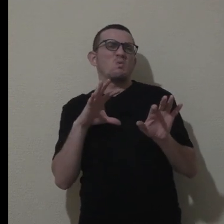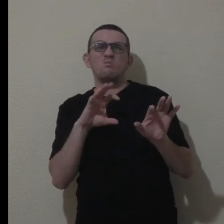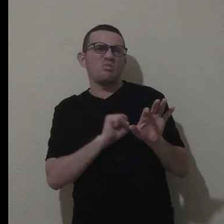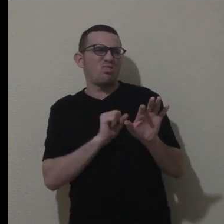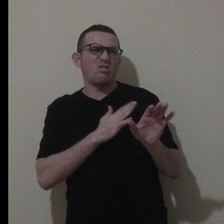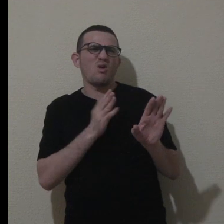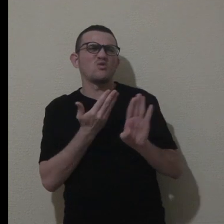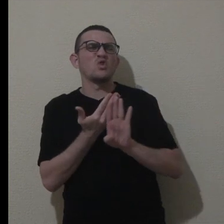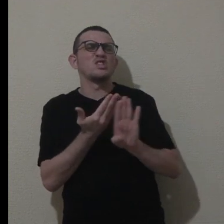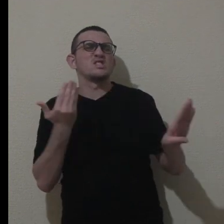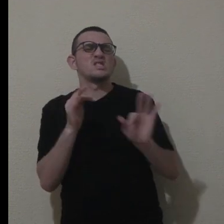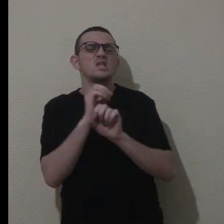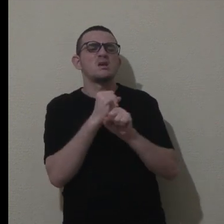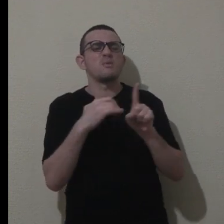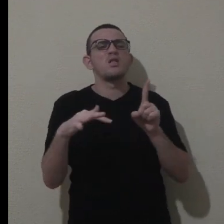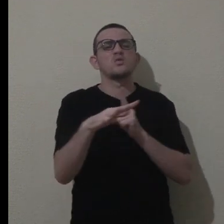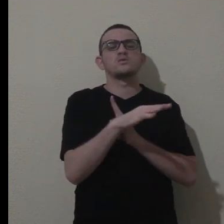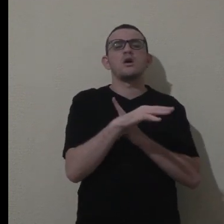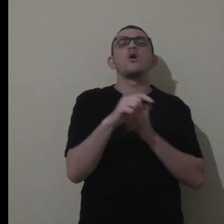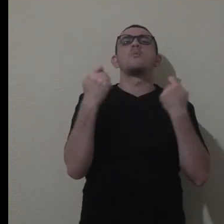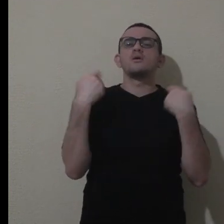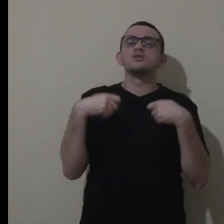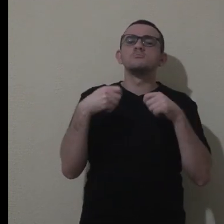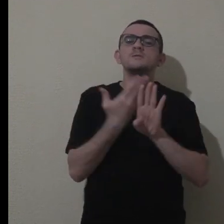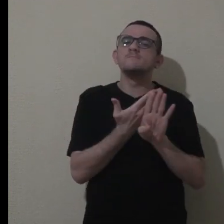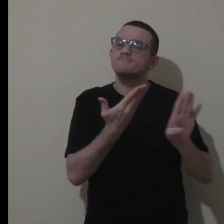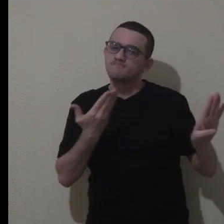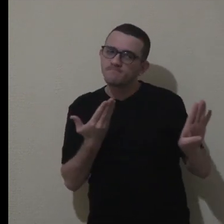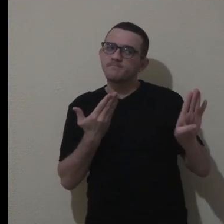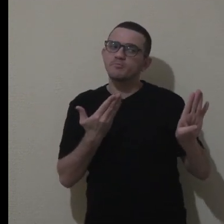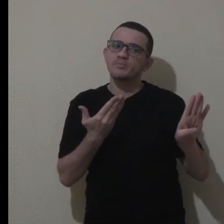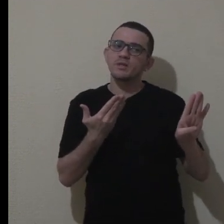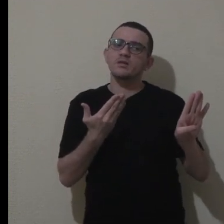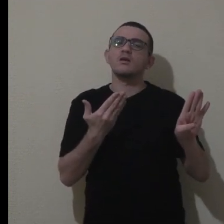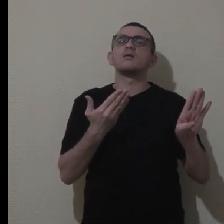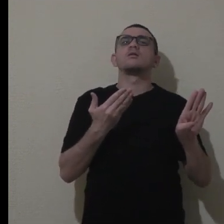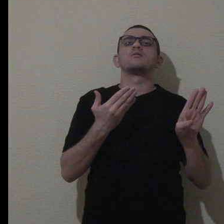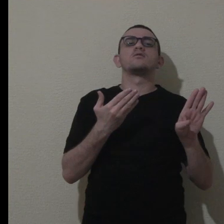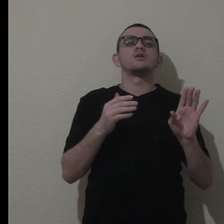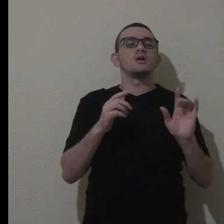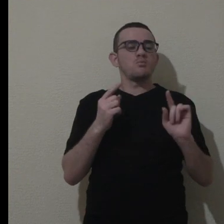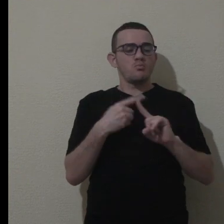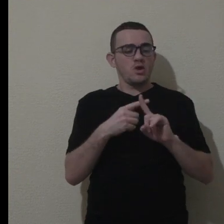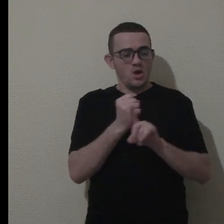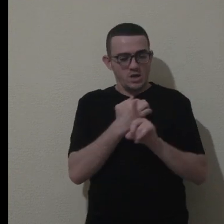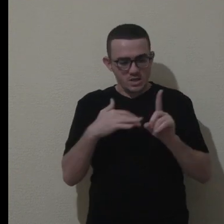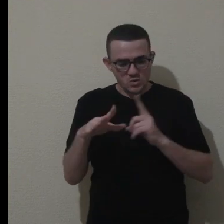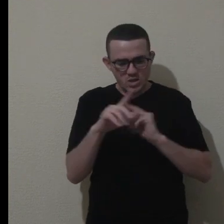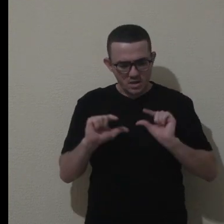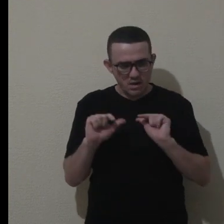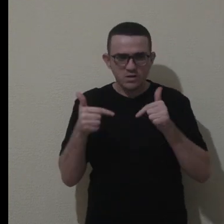do termo distanciamento social, porque a gente deve se manter, devemos manter-nos socialmente